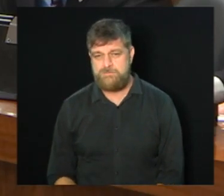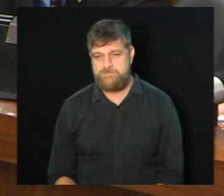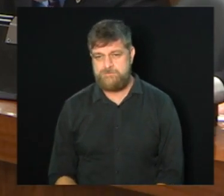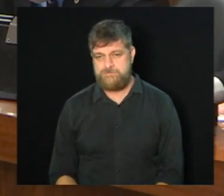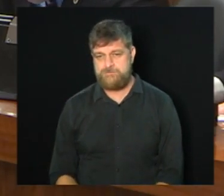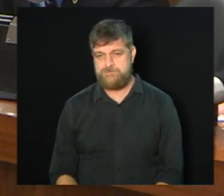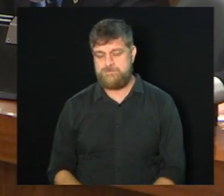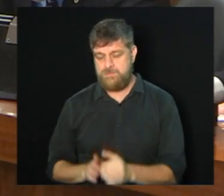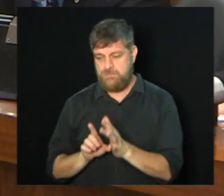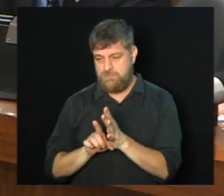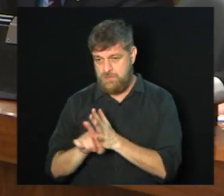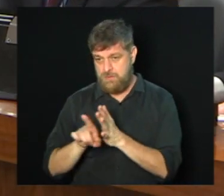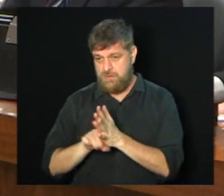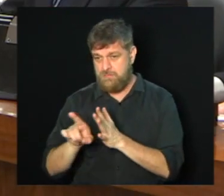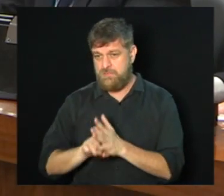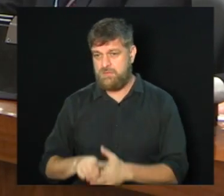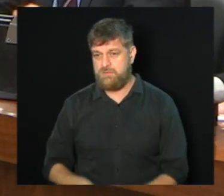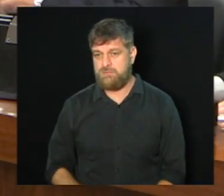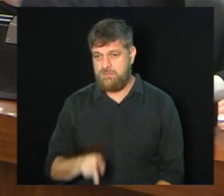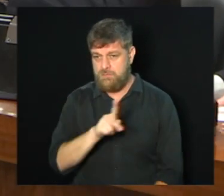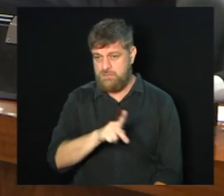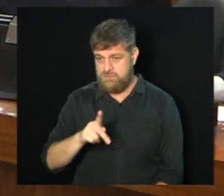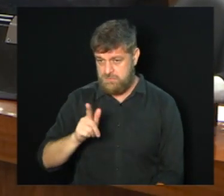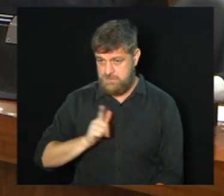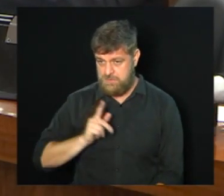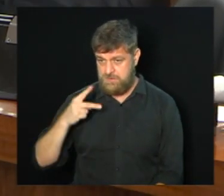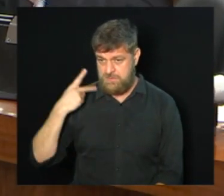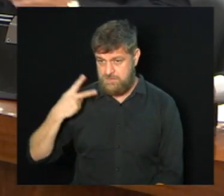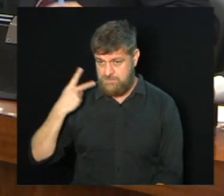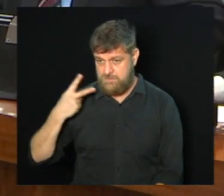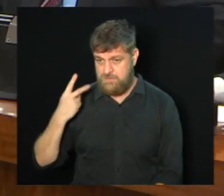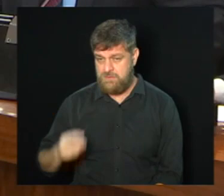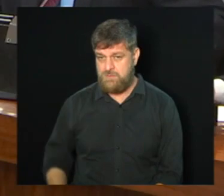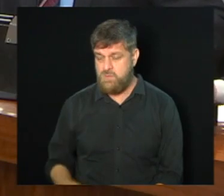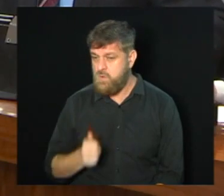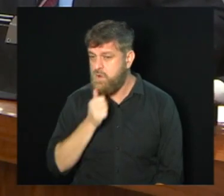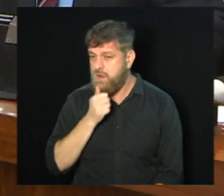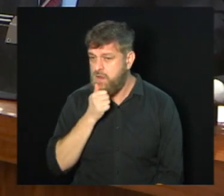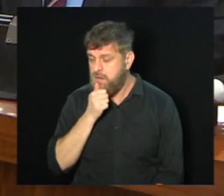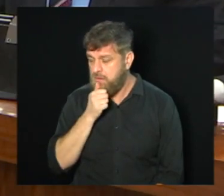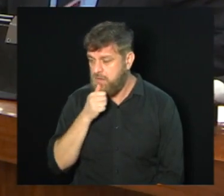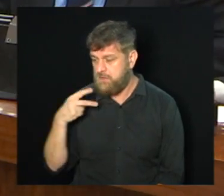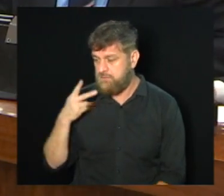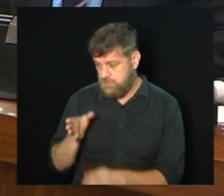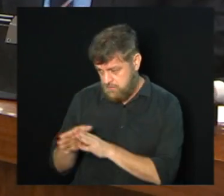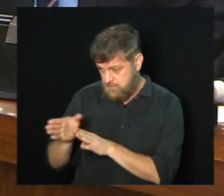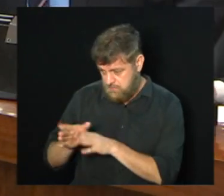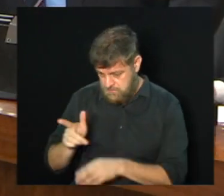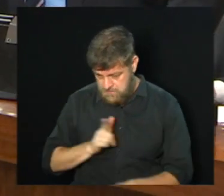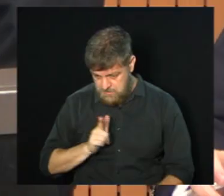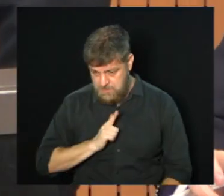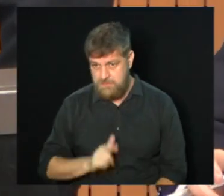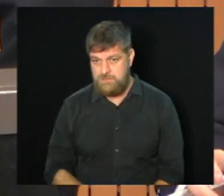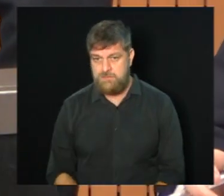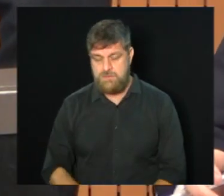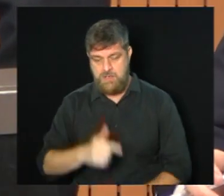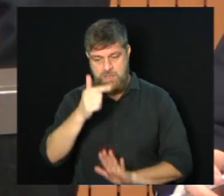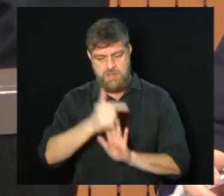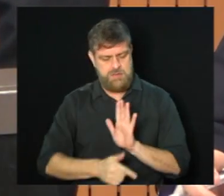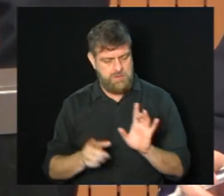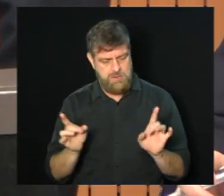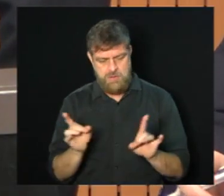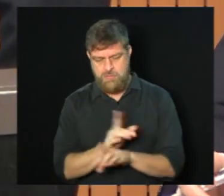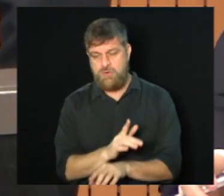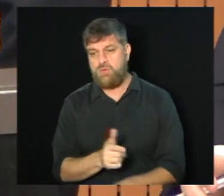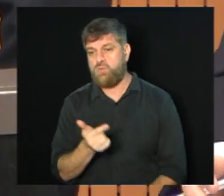Schneider. Indago do vereador professor Alberto se há vereadores inscritos ainda para encaminhamento. Não, senhor presidente,